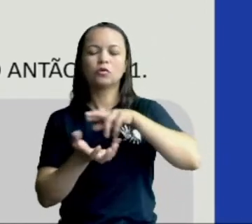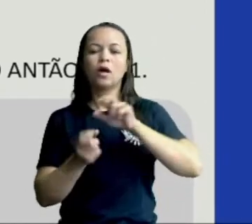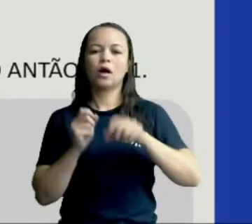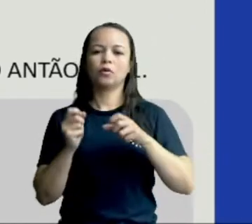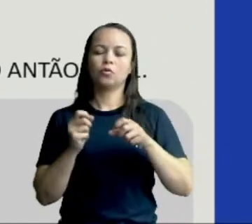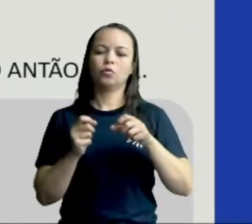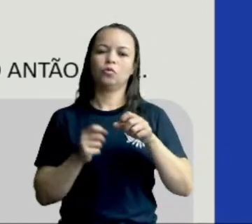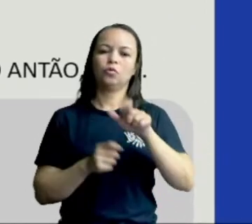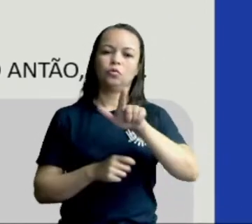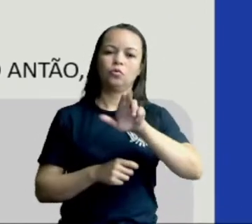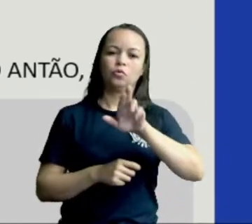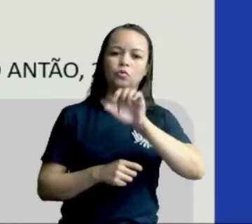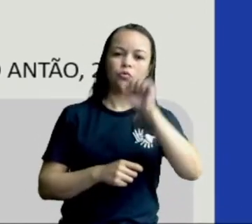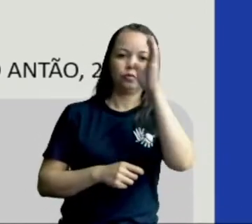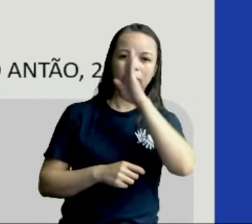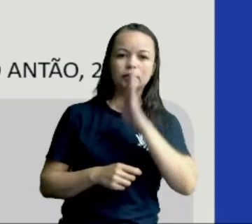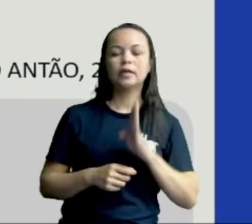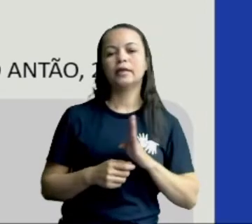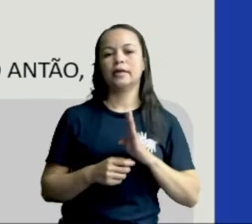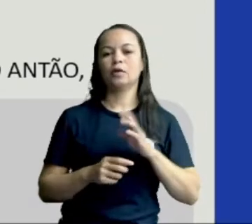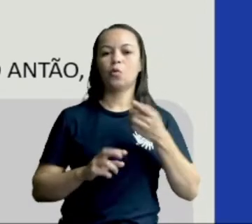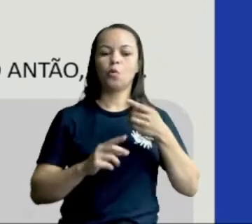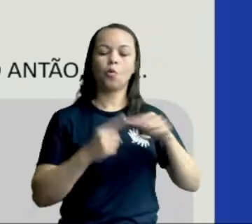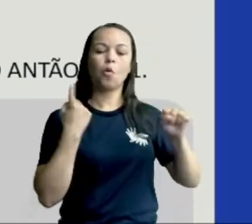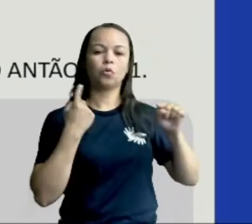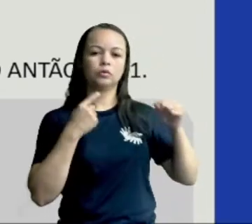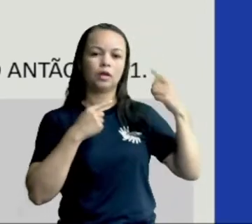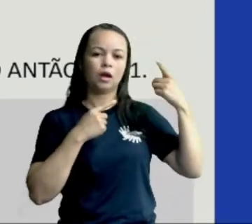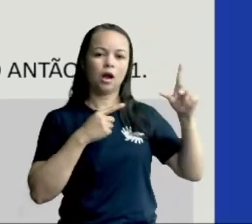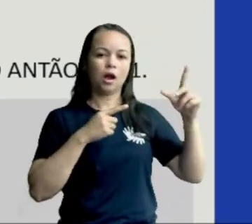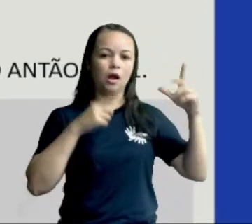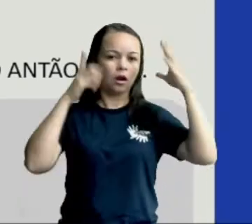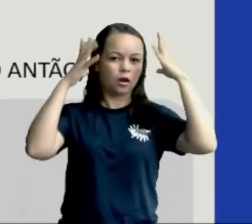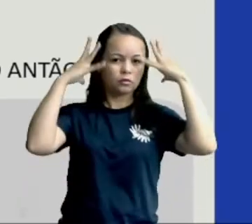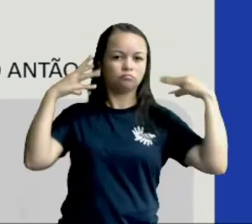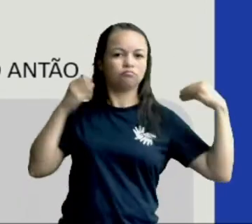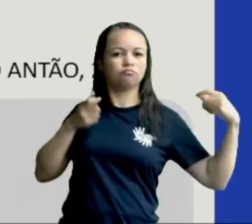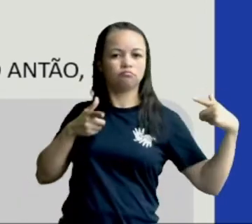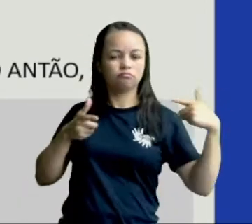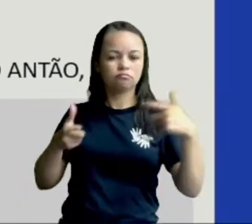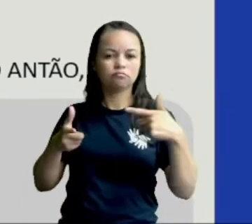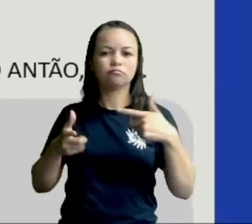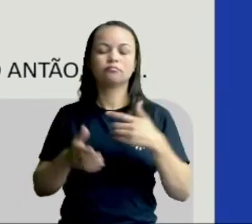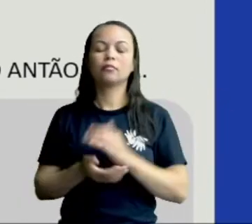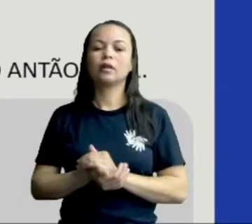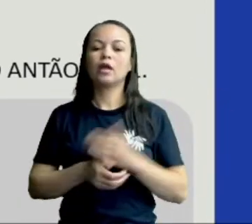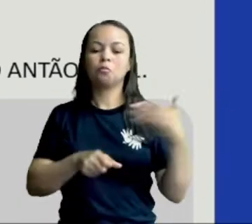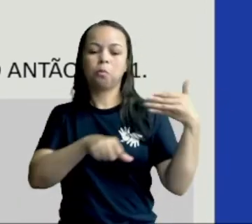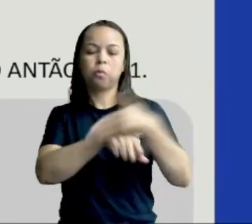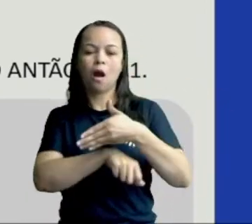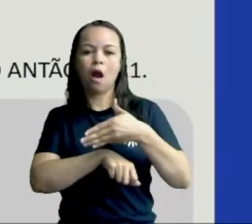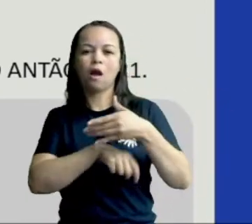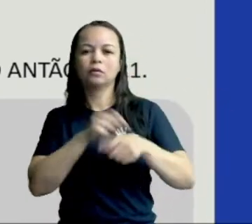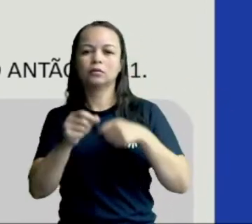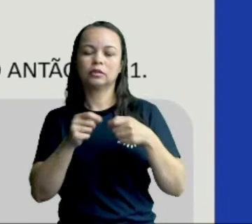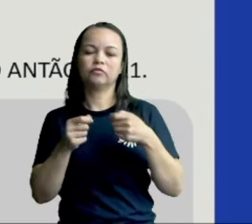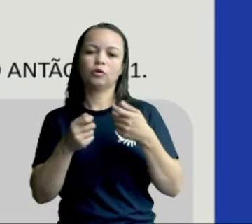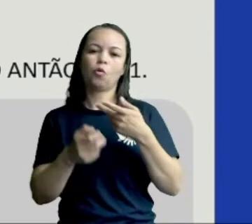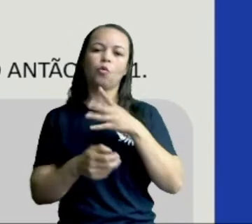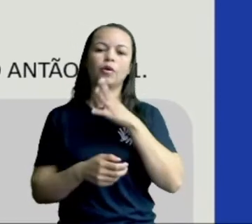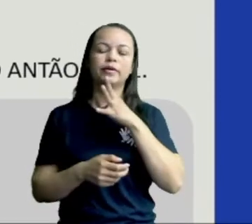luso-brasileiro contra os invasores holandeses, a capitania de Pernambuco, que ficou conhecido como Insurreição